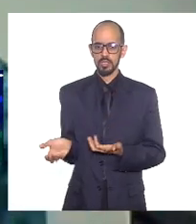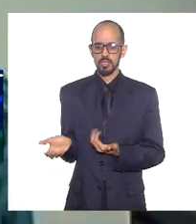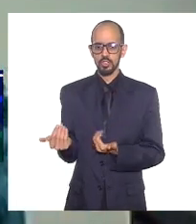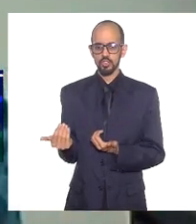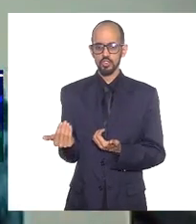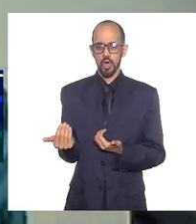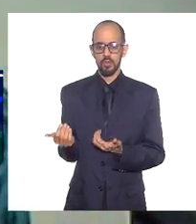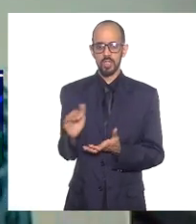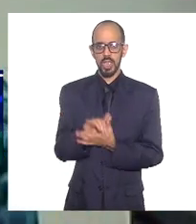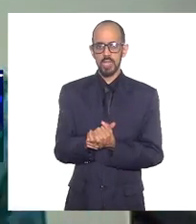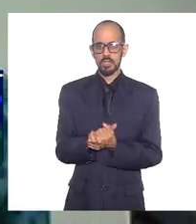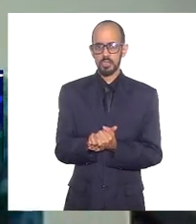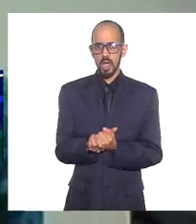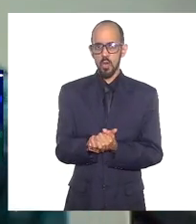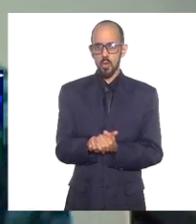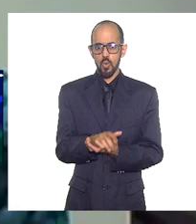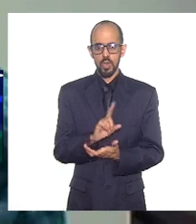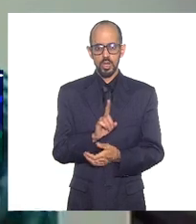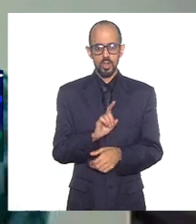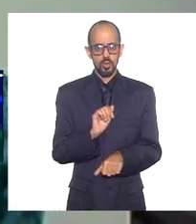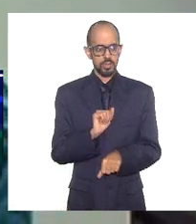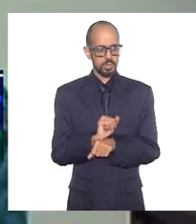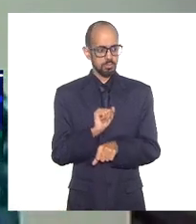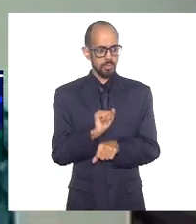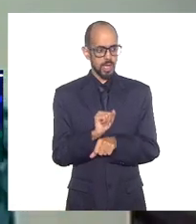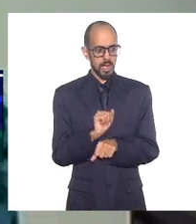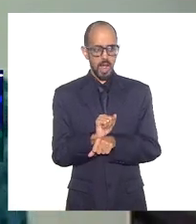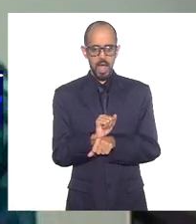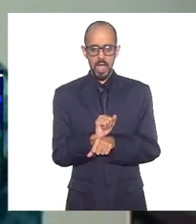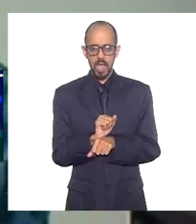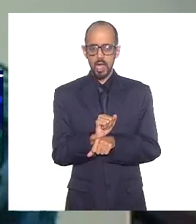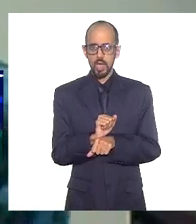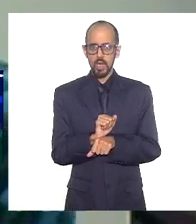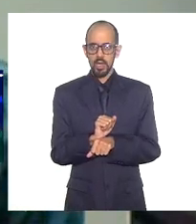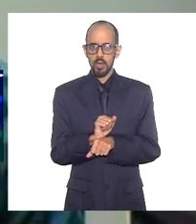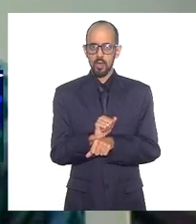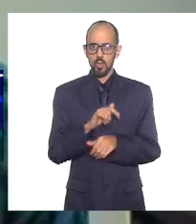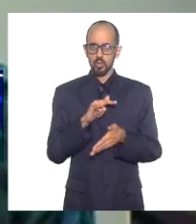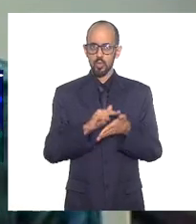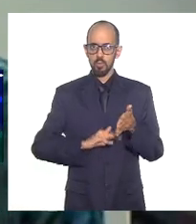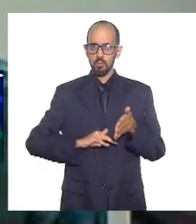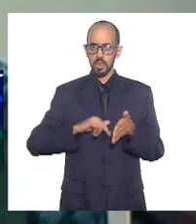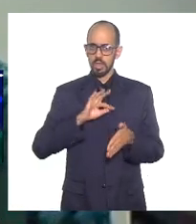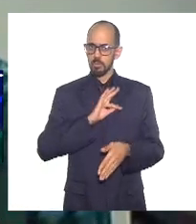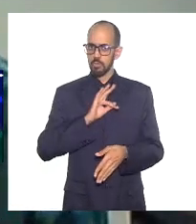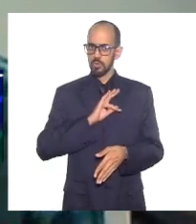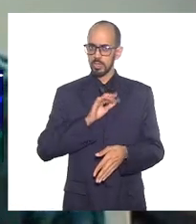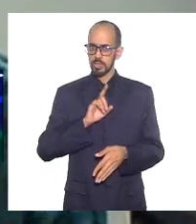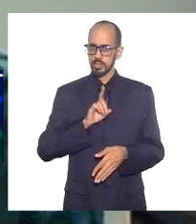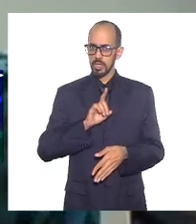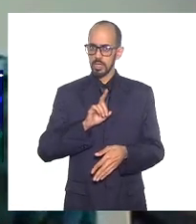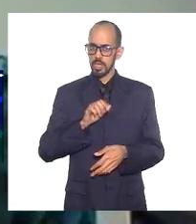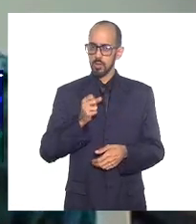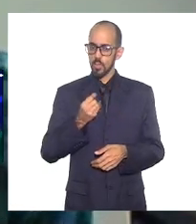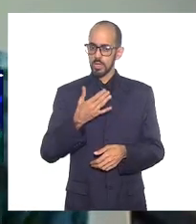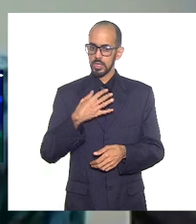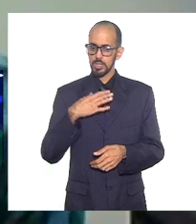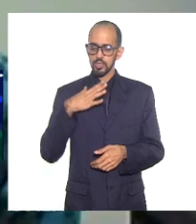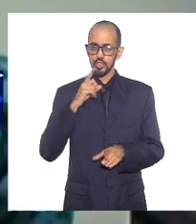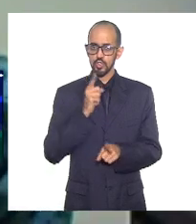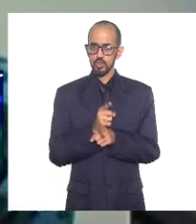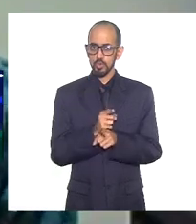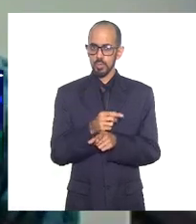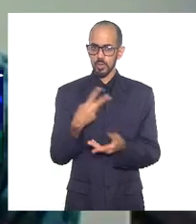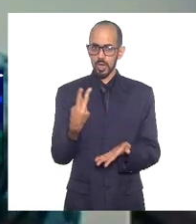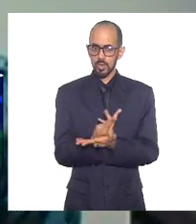casal, que não esperaram a ocorrência ser avaliada, que assim que tomaram conhecimento